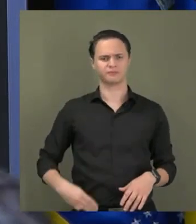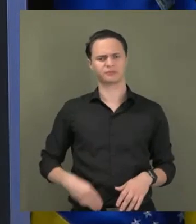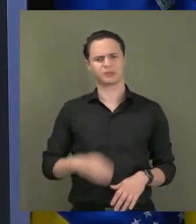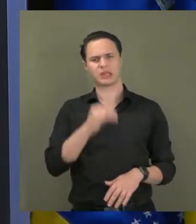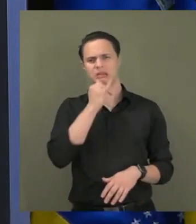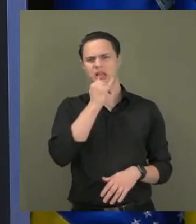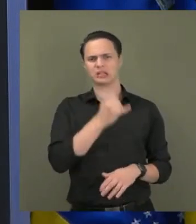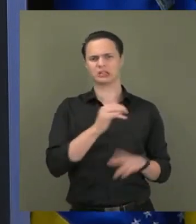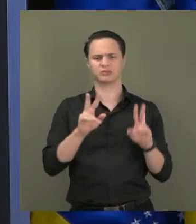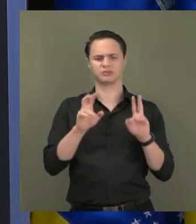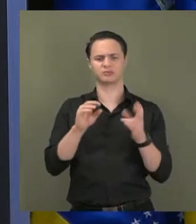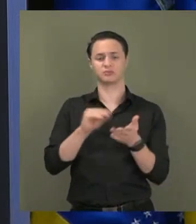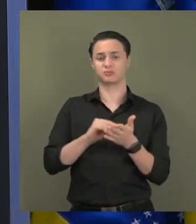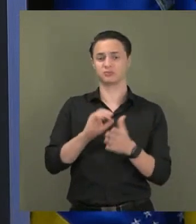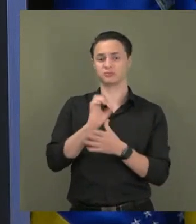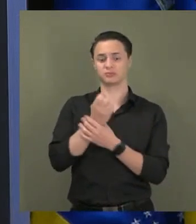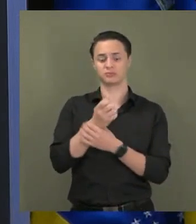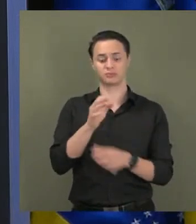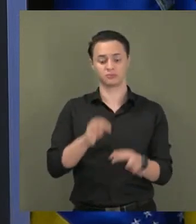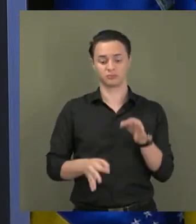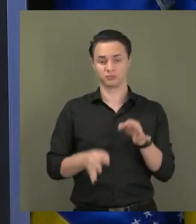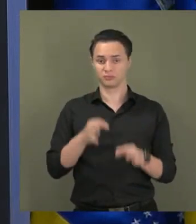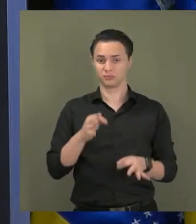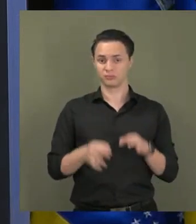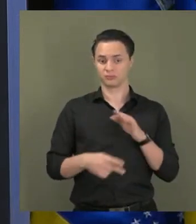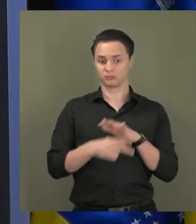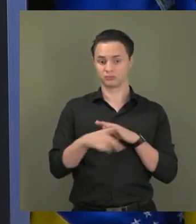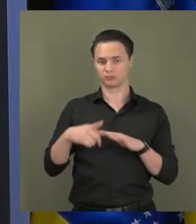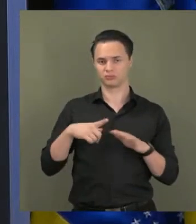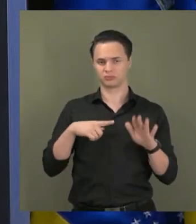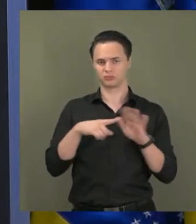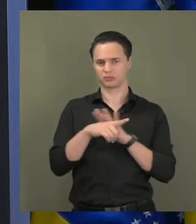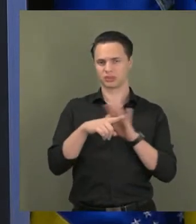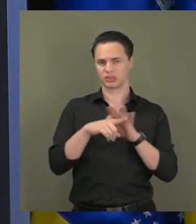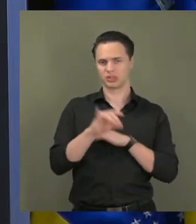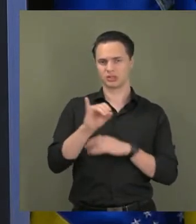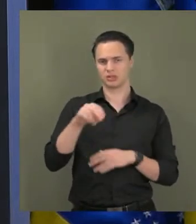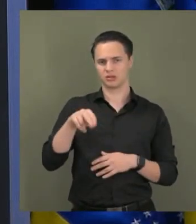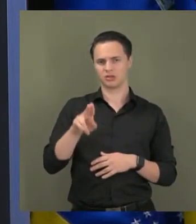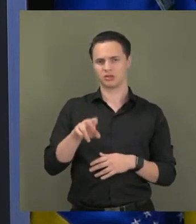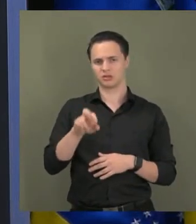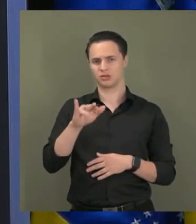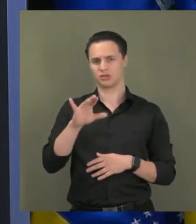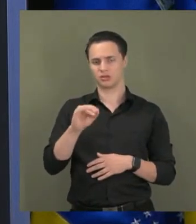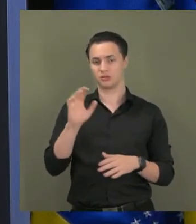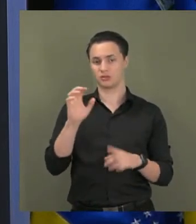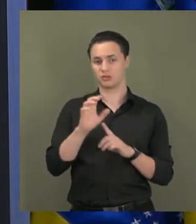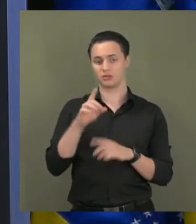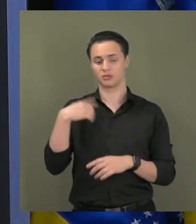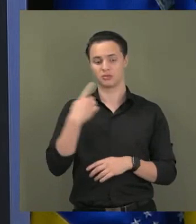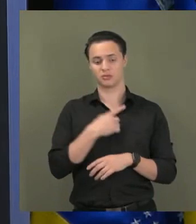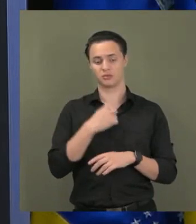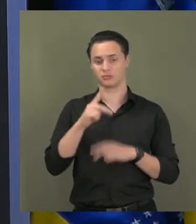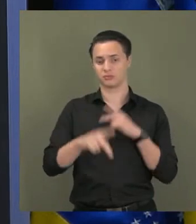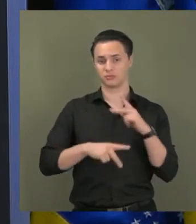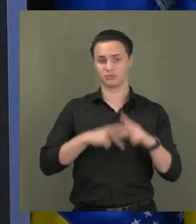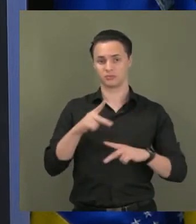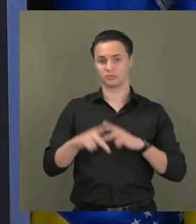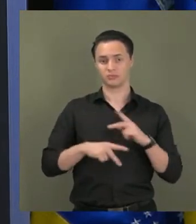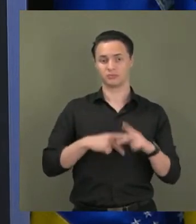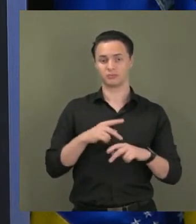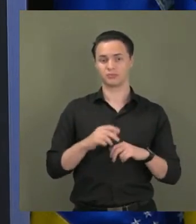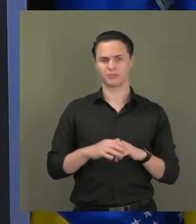dizem da insegurança jurídica que esse inquérito está causando para a nossa nação,